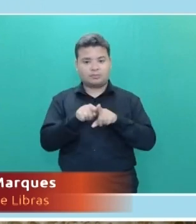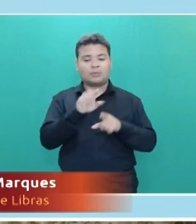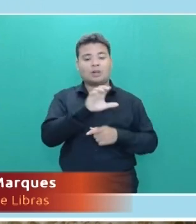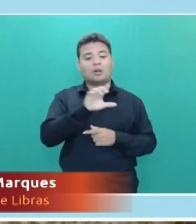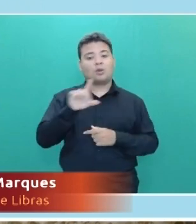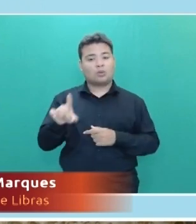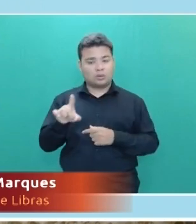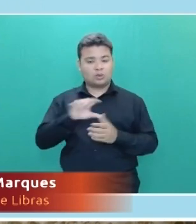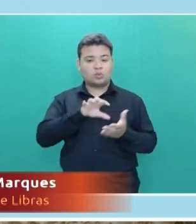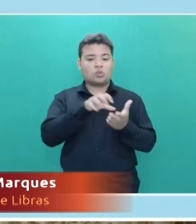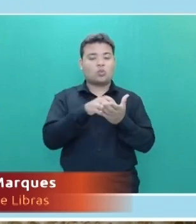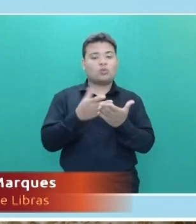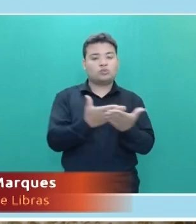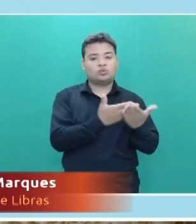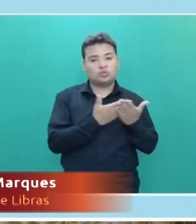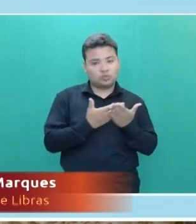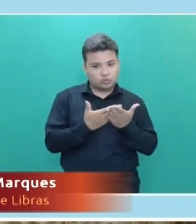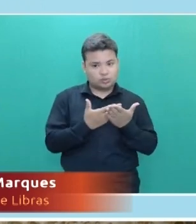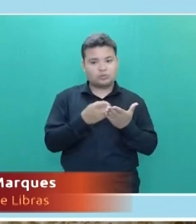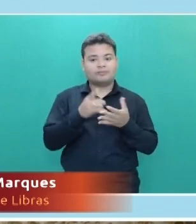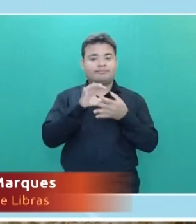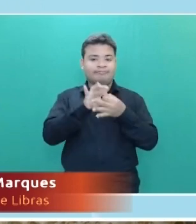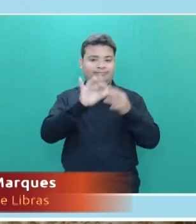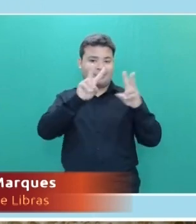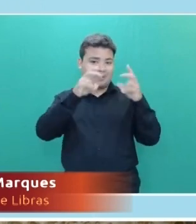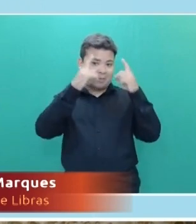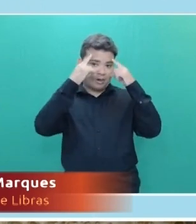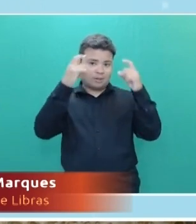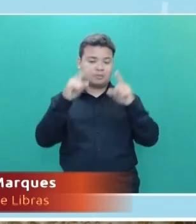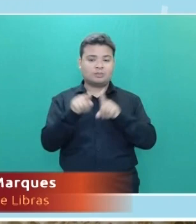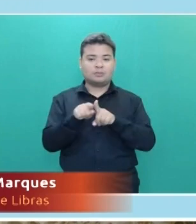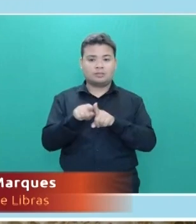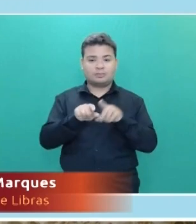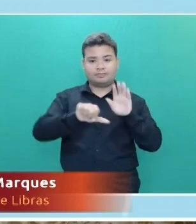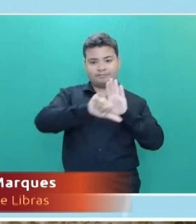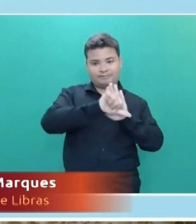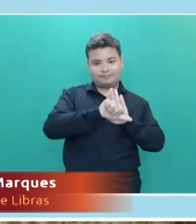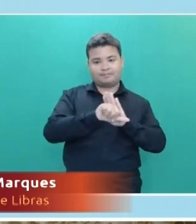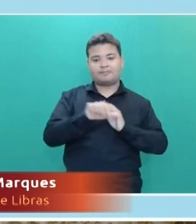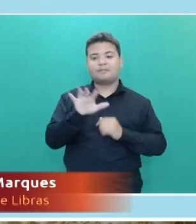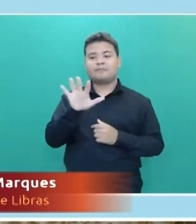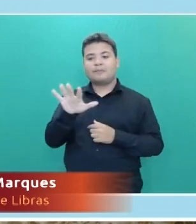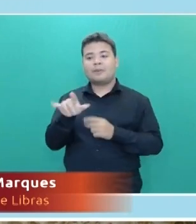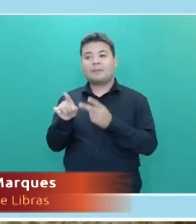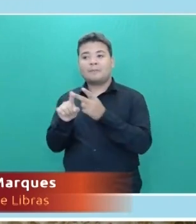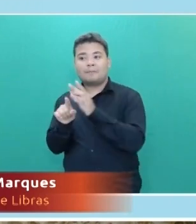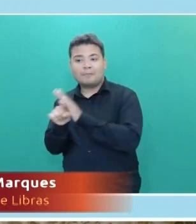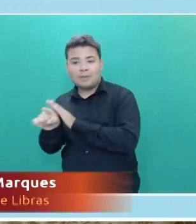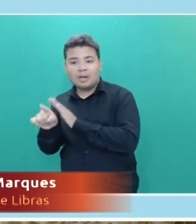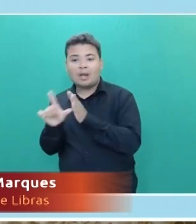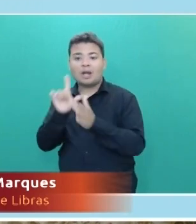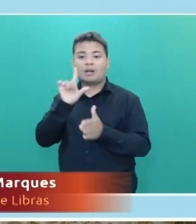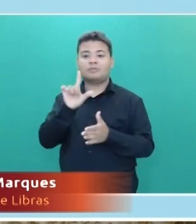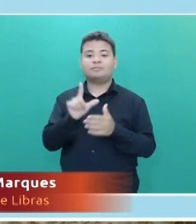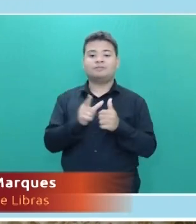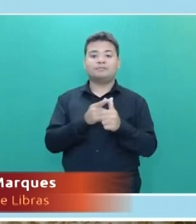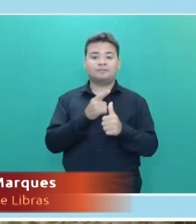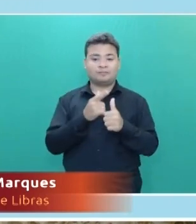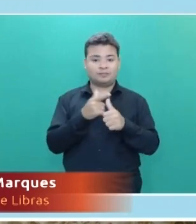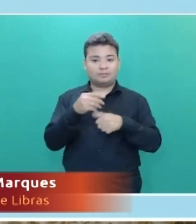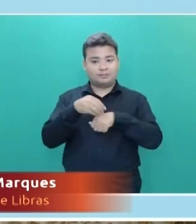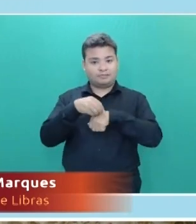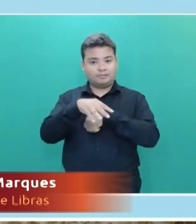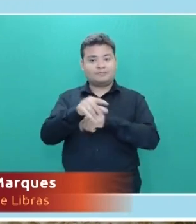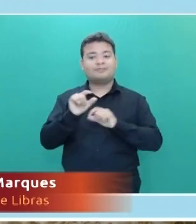sobre Criminalidade e Violência. Fernando, antes de passar a palavra para o Fernando, perdão, vou relembrar aqui que o